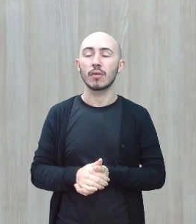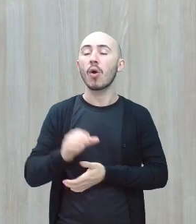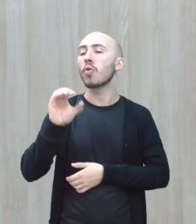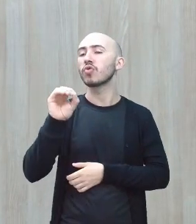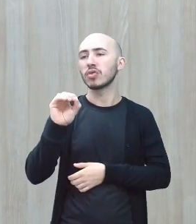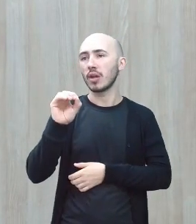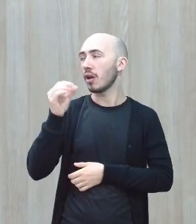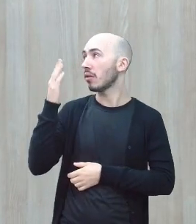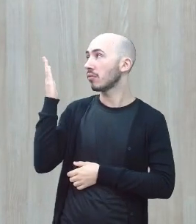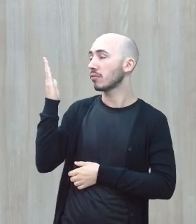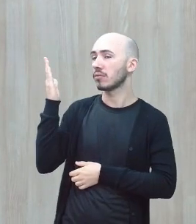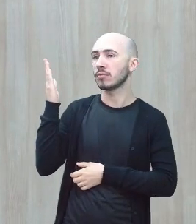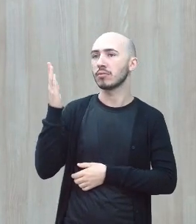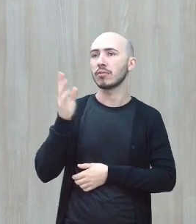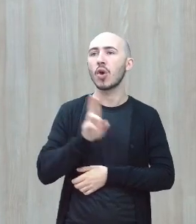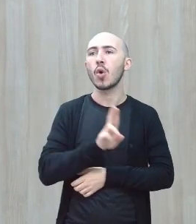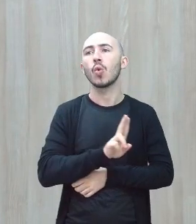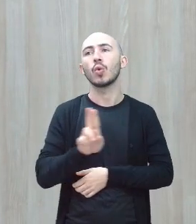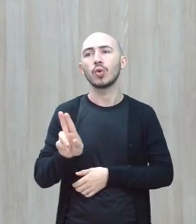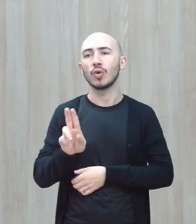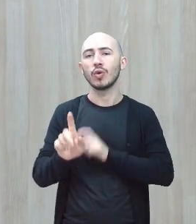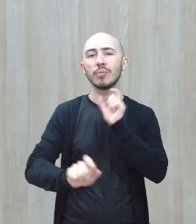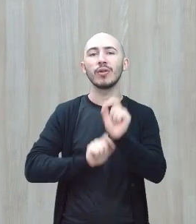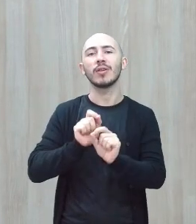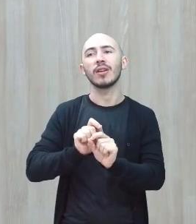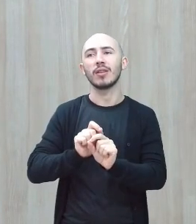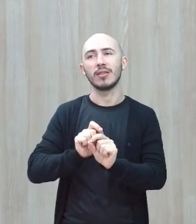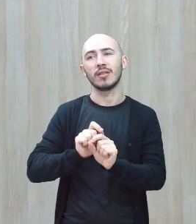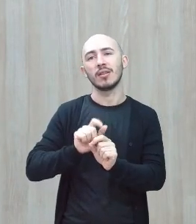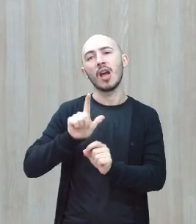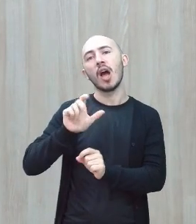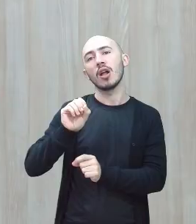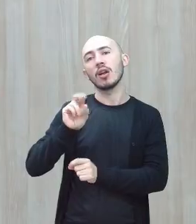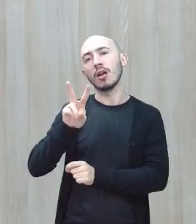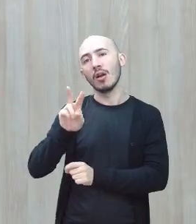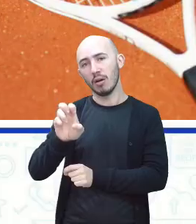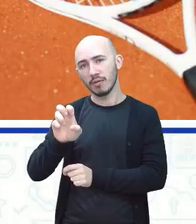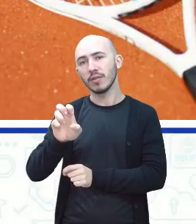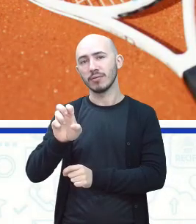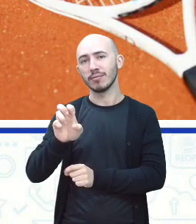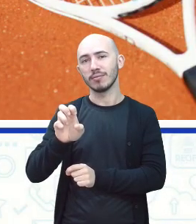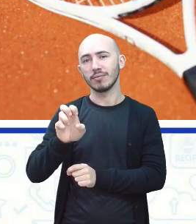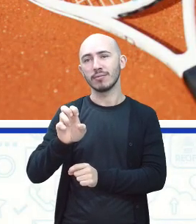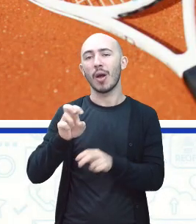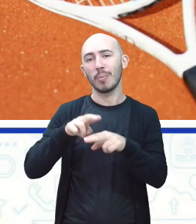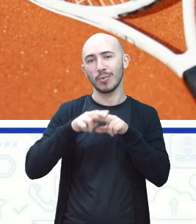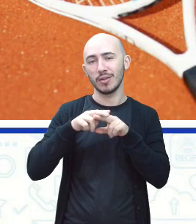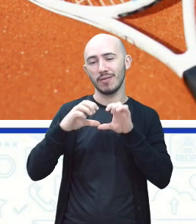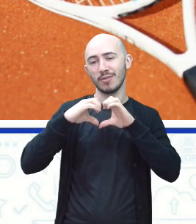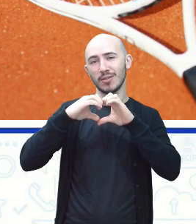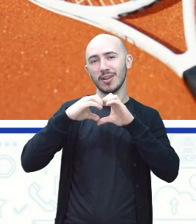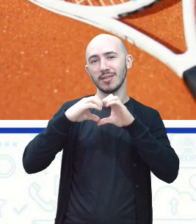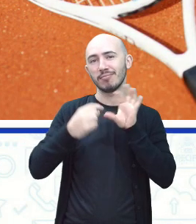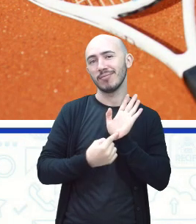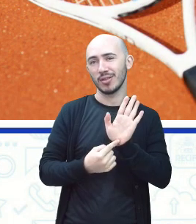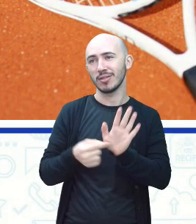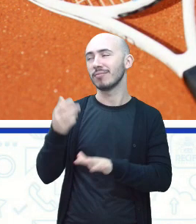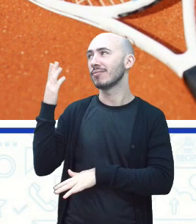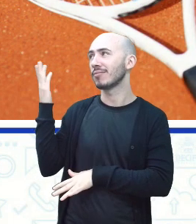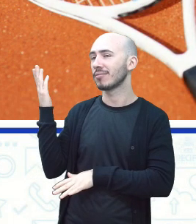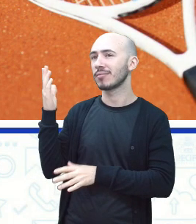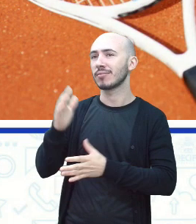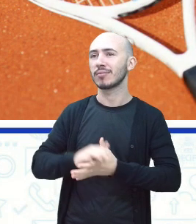se chama love. Por isso eu coloquei um coração aqui em cima, tá certo? Ou seja, 15 love, 30